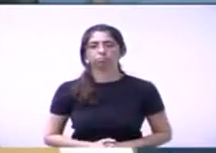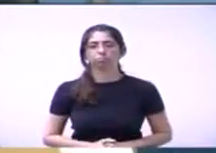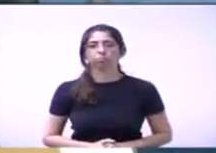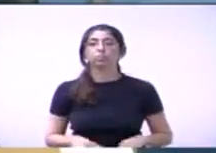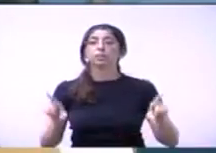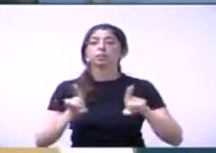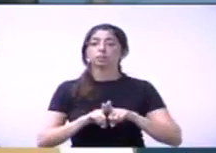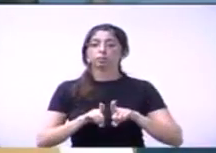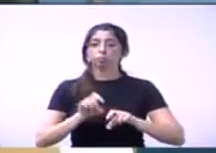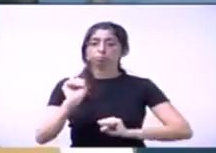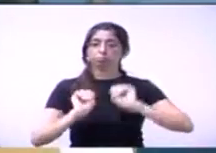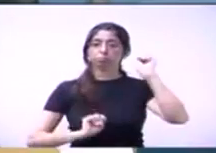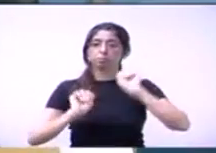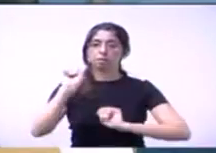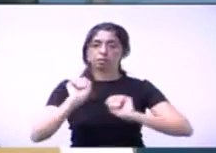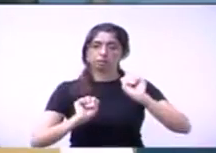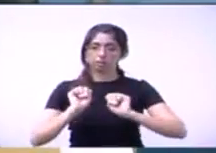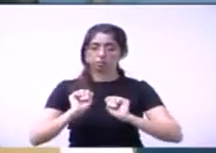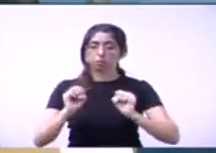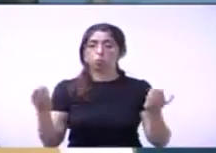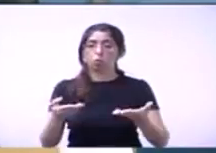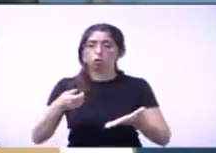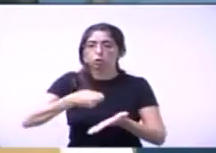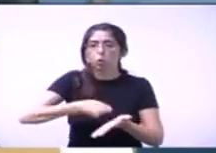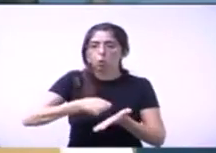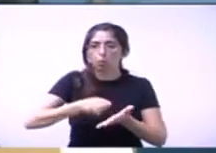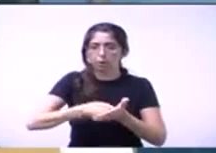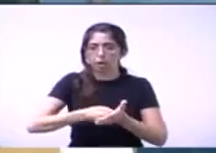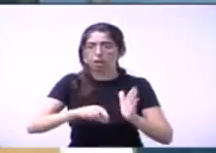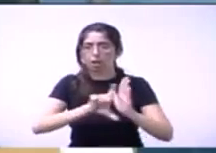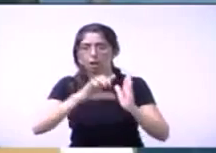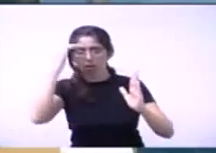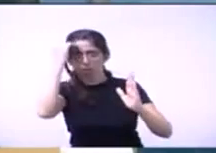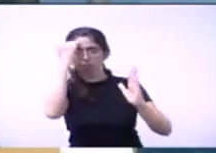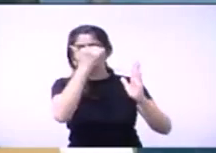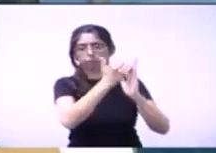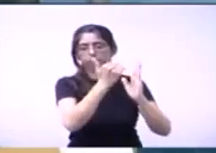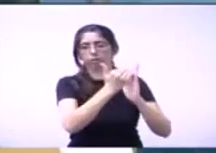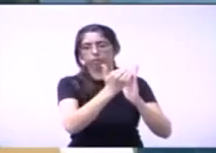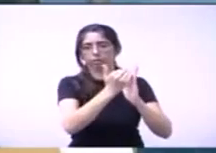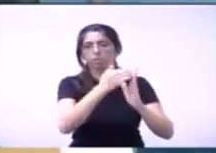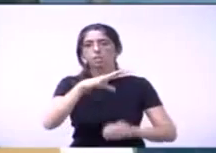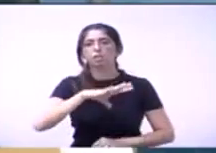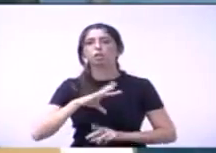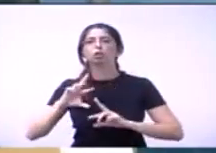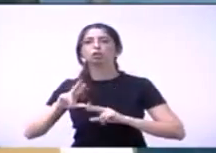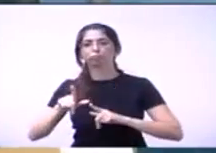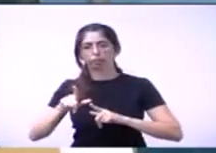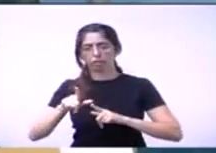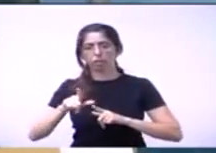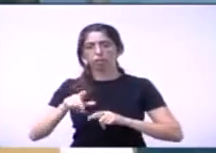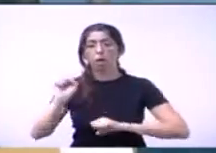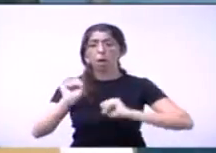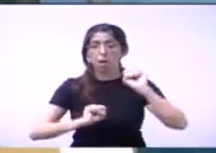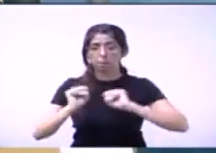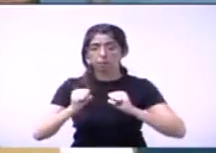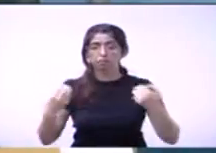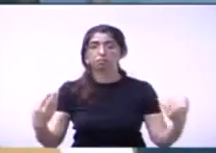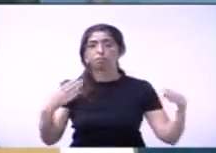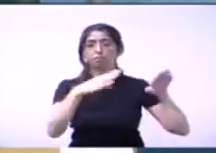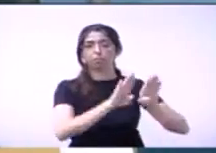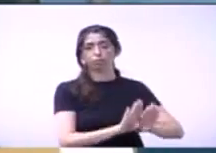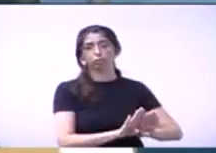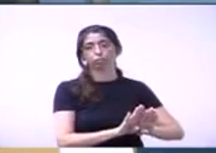as empresas que estão sendo obrigadas a fazer isso nos outros lugares, elas estão indo embora. Simplesmente ela registra o lugar